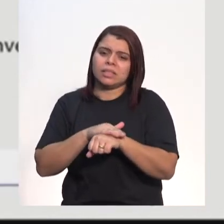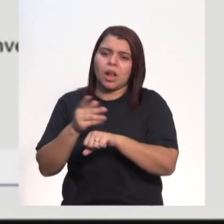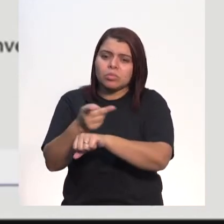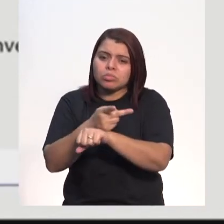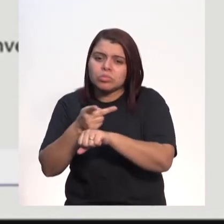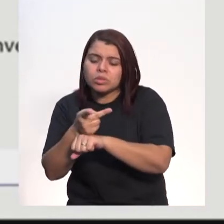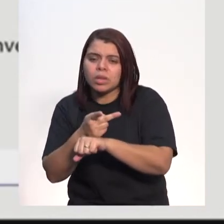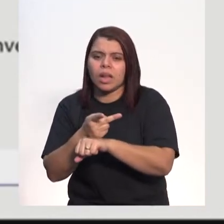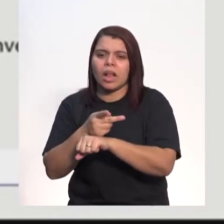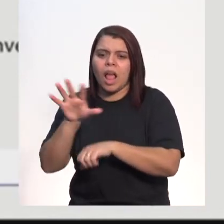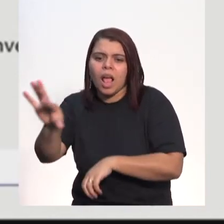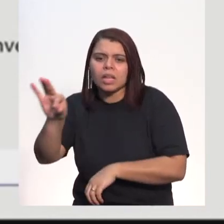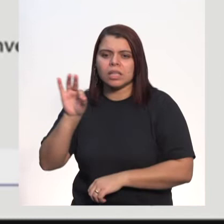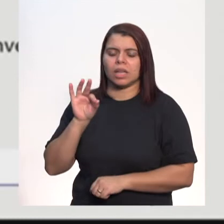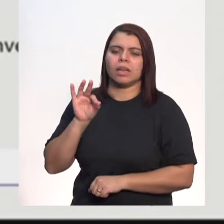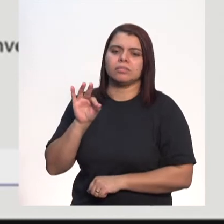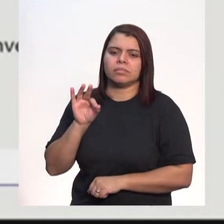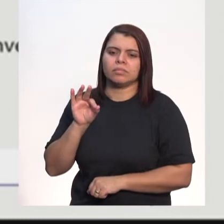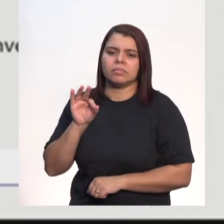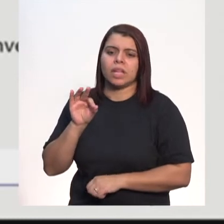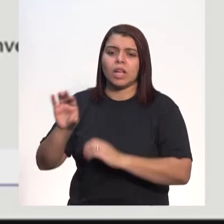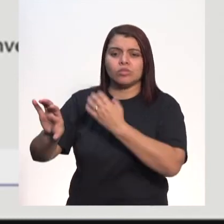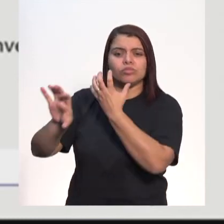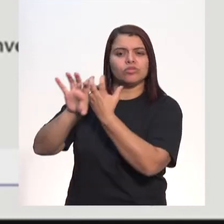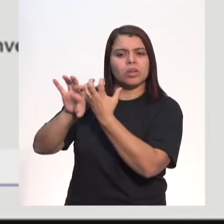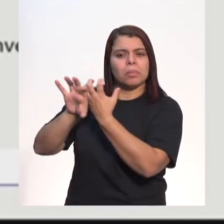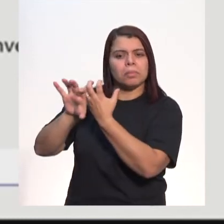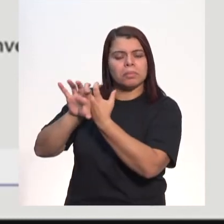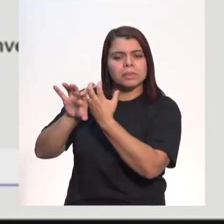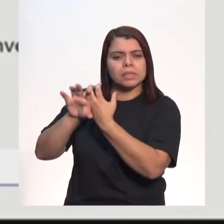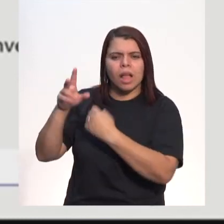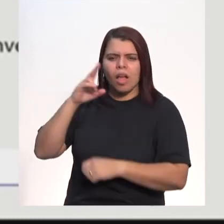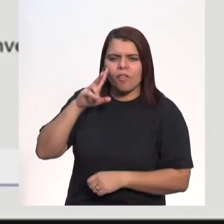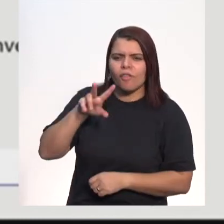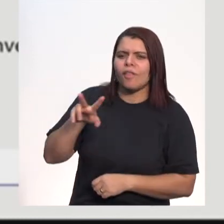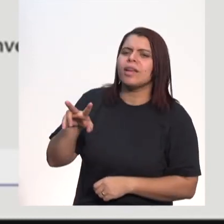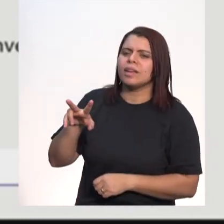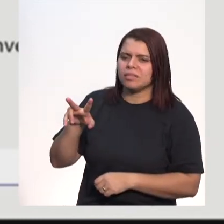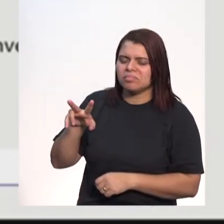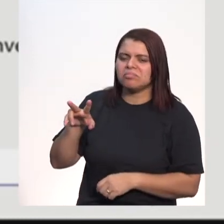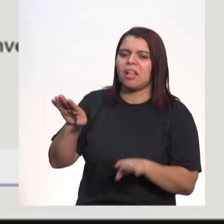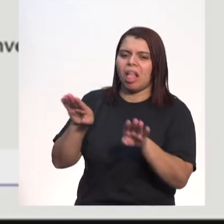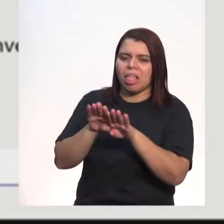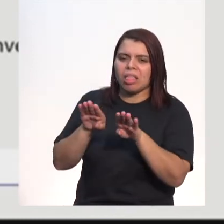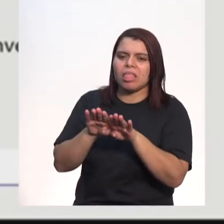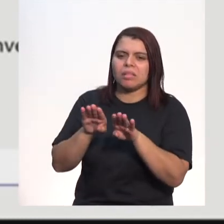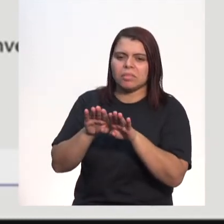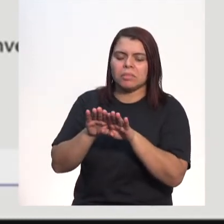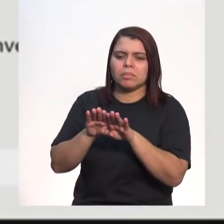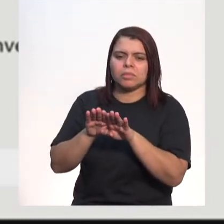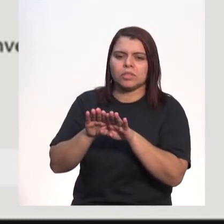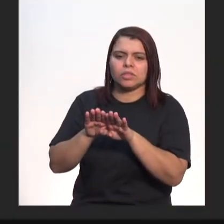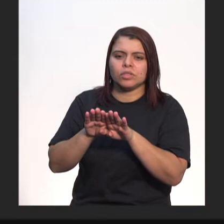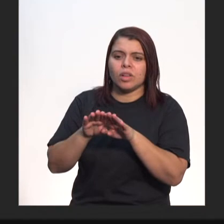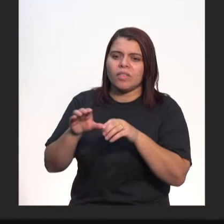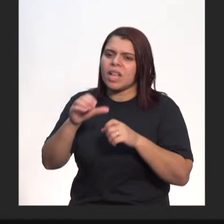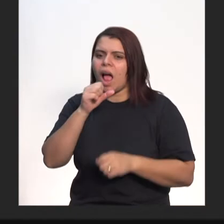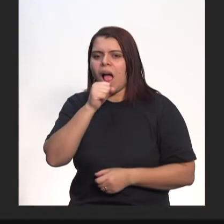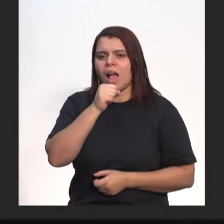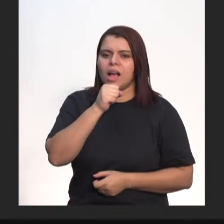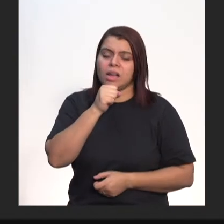e clicar aqui no símbolo de chamada de vídeo. Veja que também você pode fazer uma chamada de voz. É só